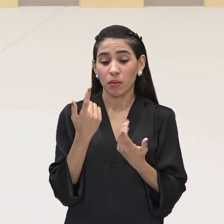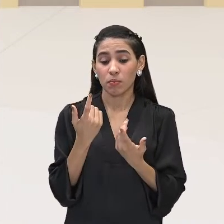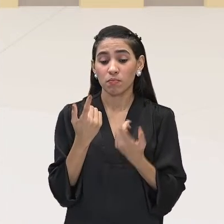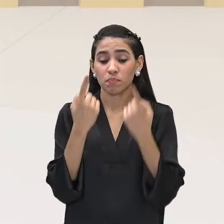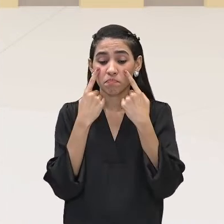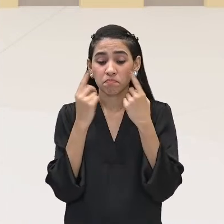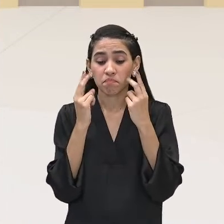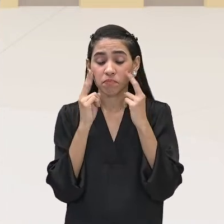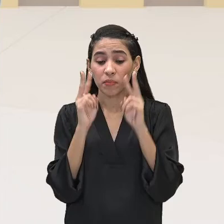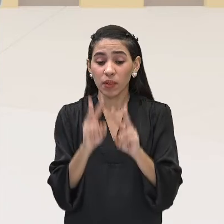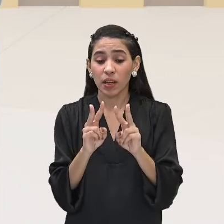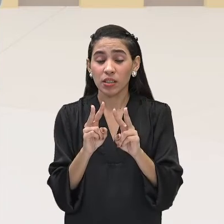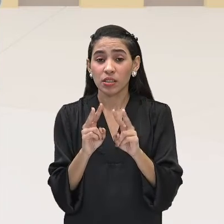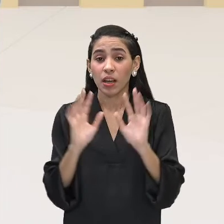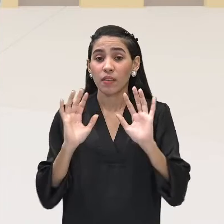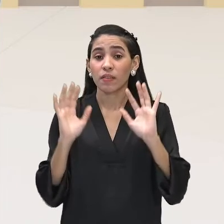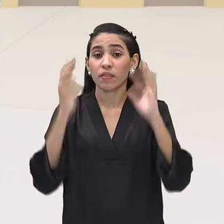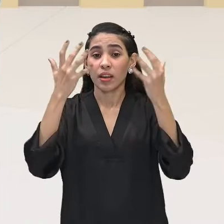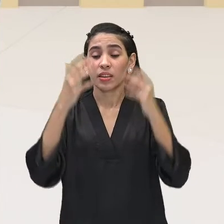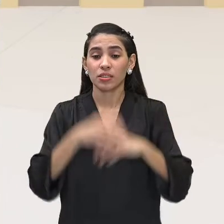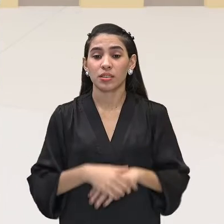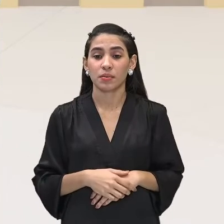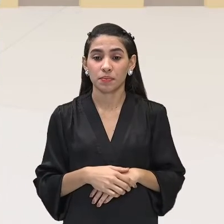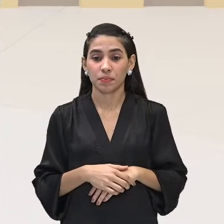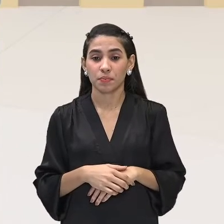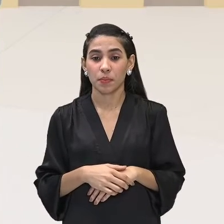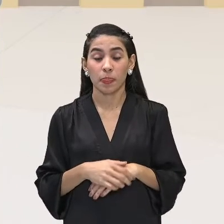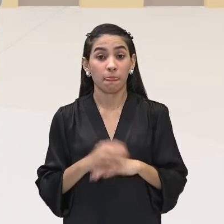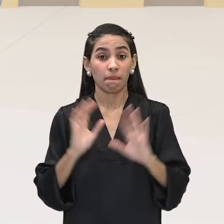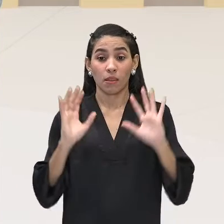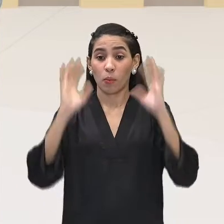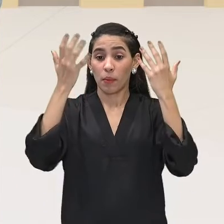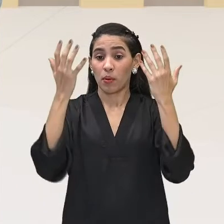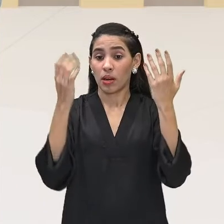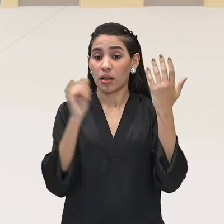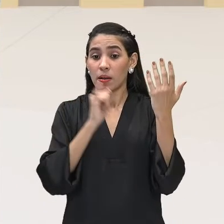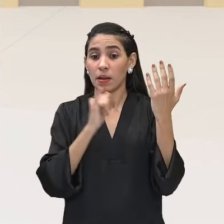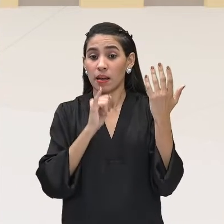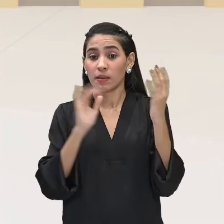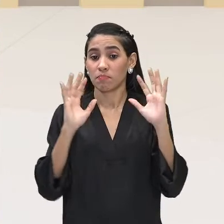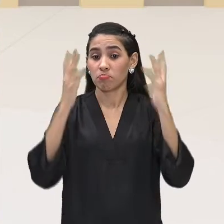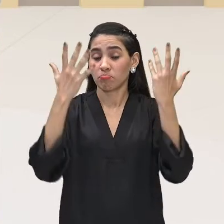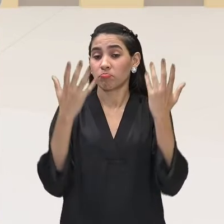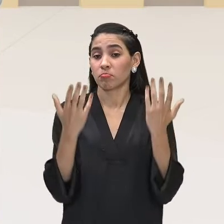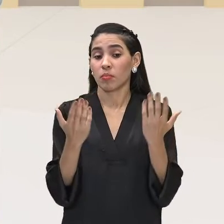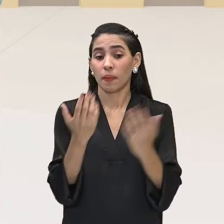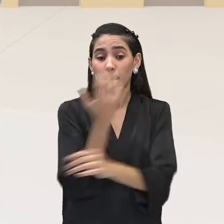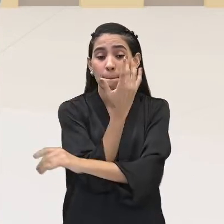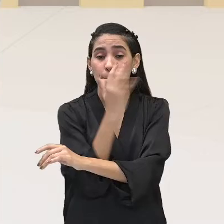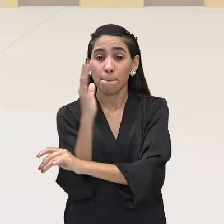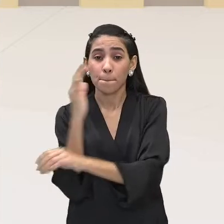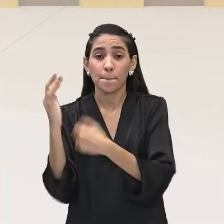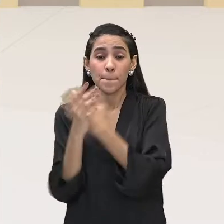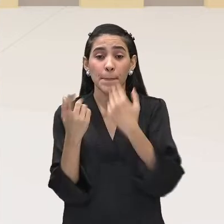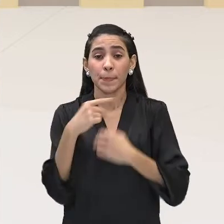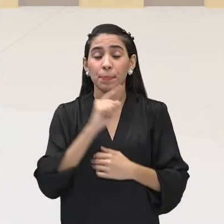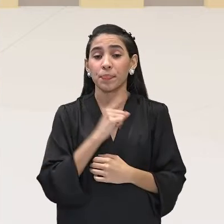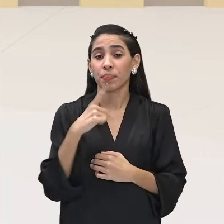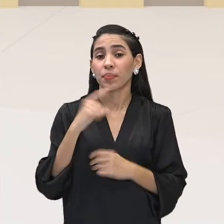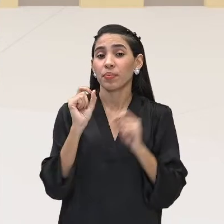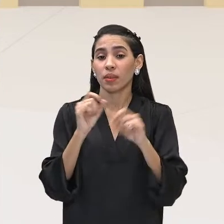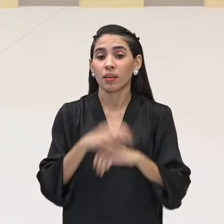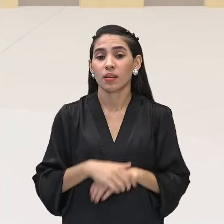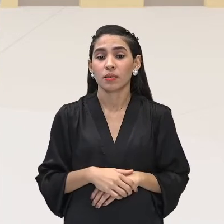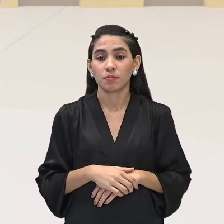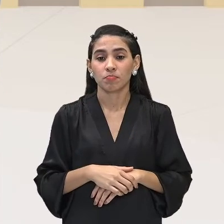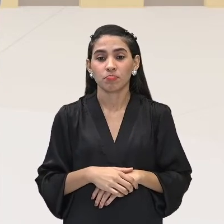as celebrações, quer seja para comemorar uma boa pesca, uma boa colheita, né? A gente tem, por exemplo, se eu não